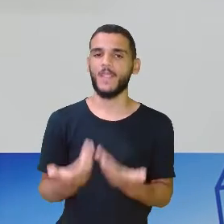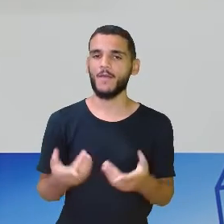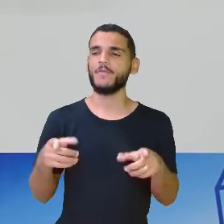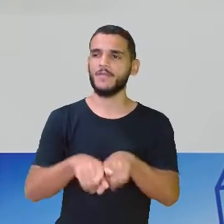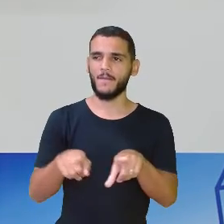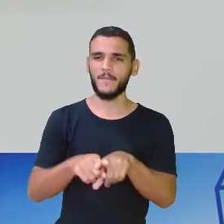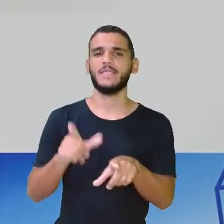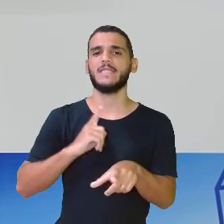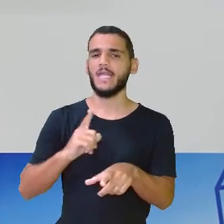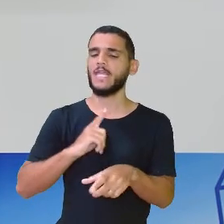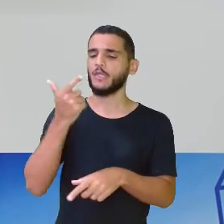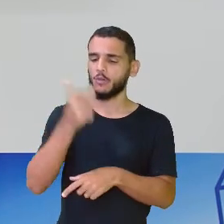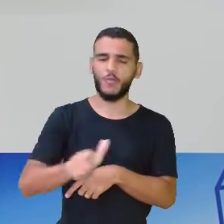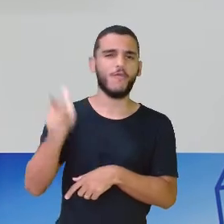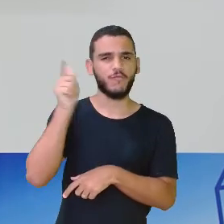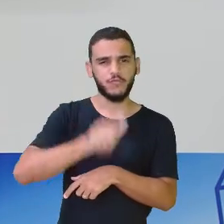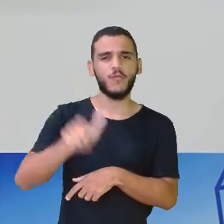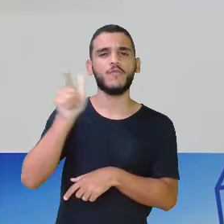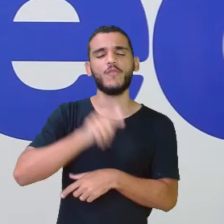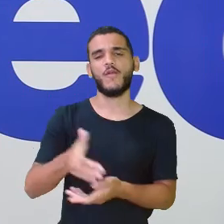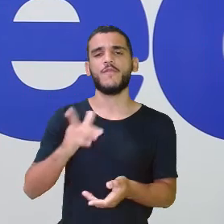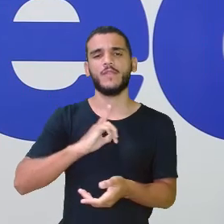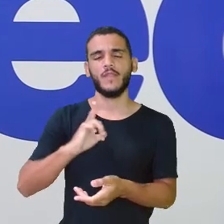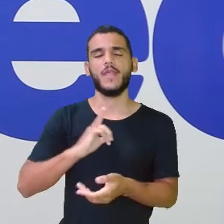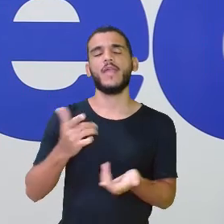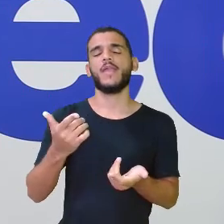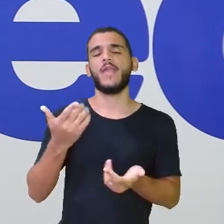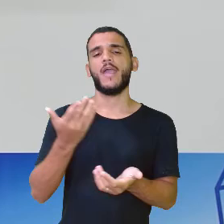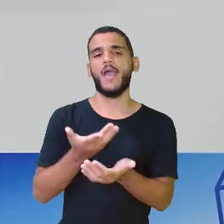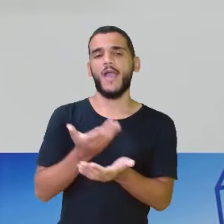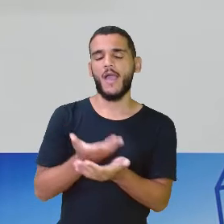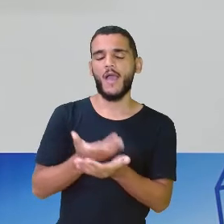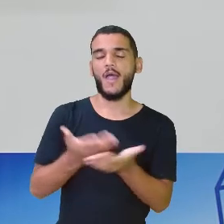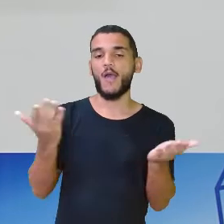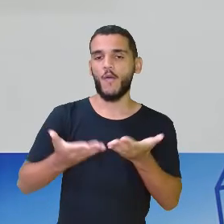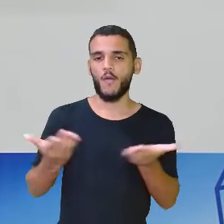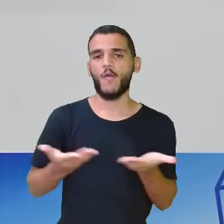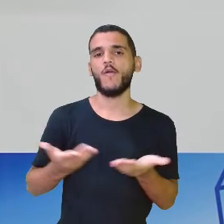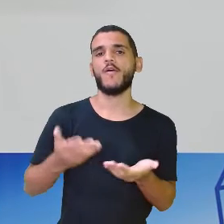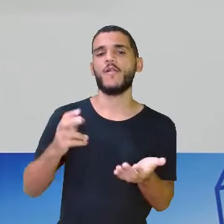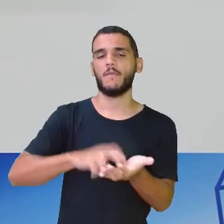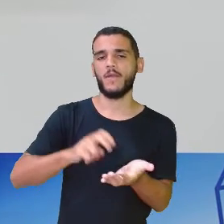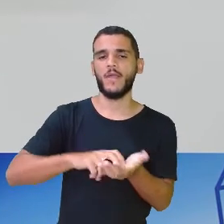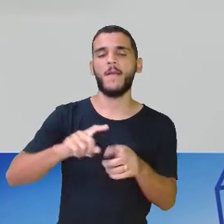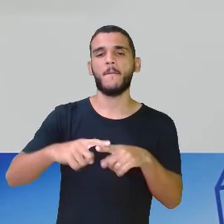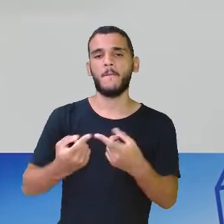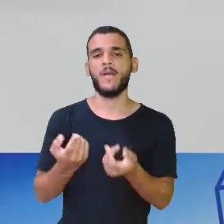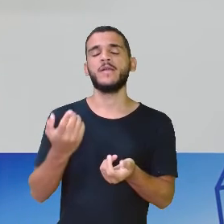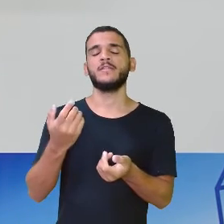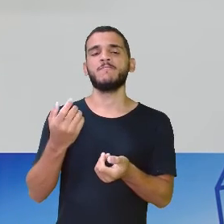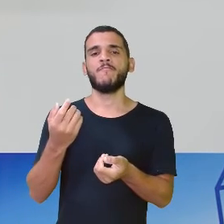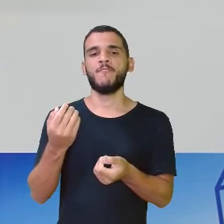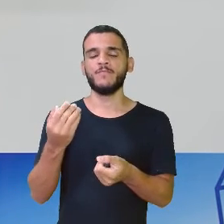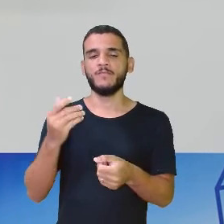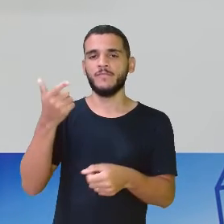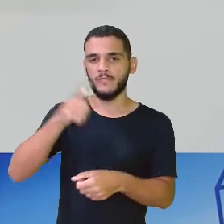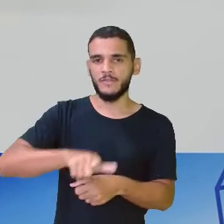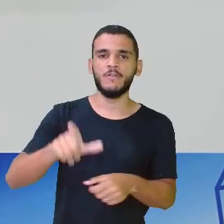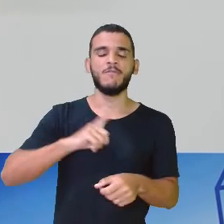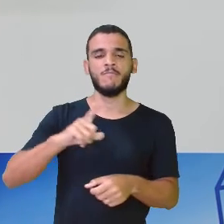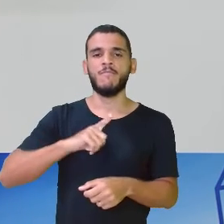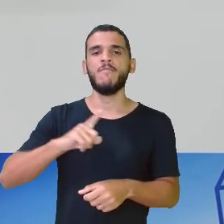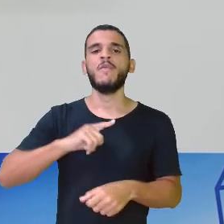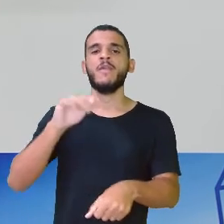das reprises, Exato, que a tem gente isso tem aula também. agora pela manhã, mas a aula é reprisada no turno da tarde,